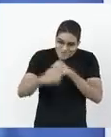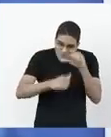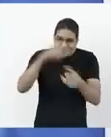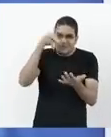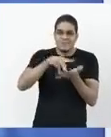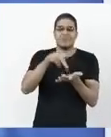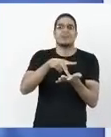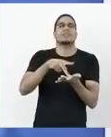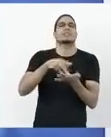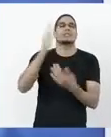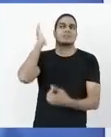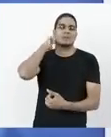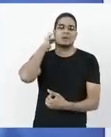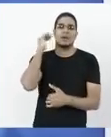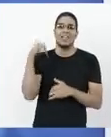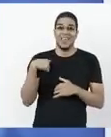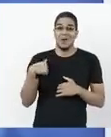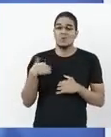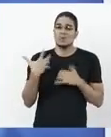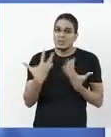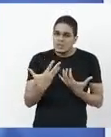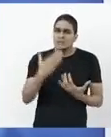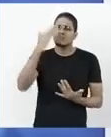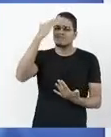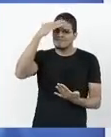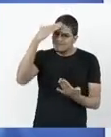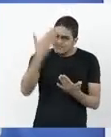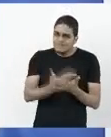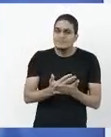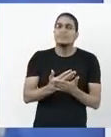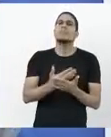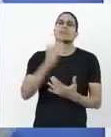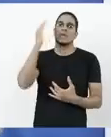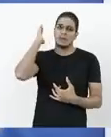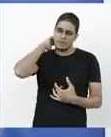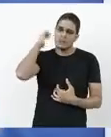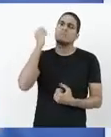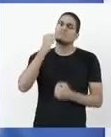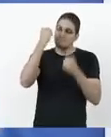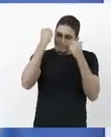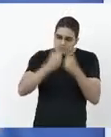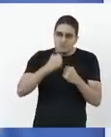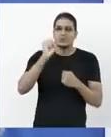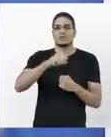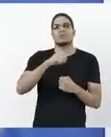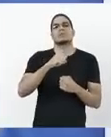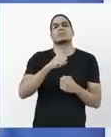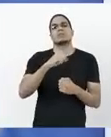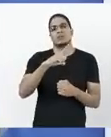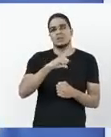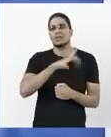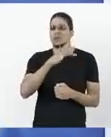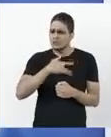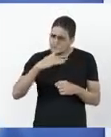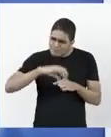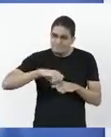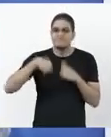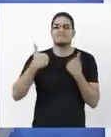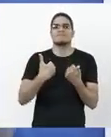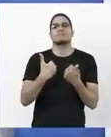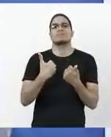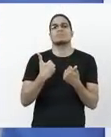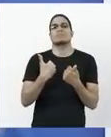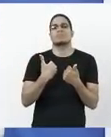quero acreditar que Belém pode, sim, ser um lugar com muito mais saúde. Uma Belém que não